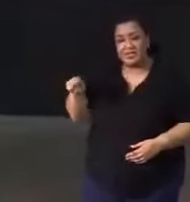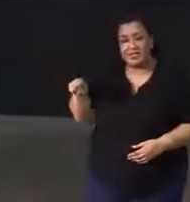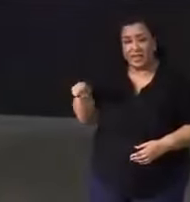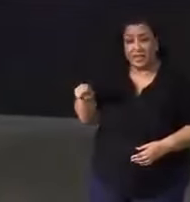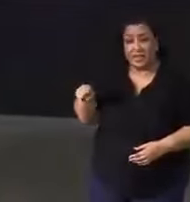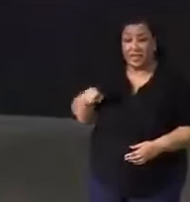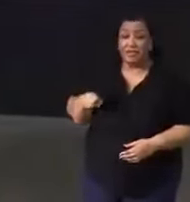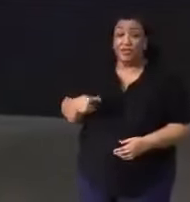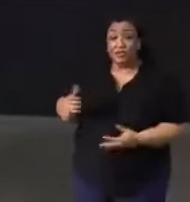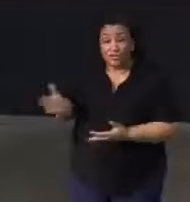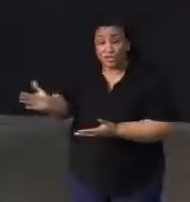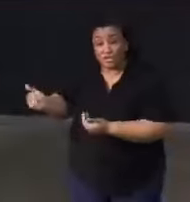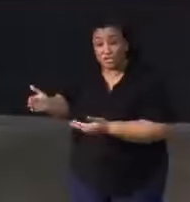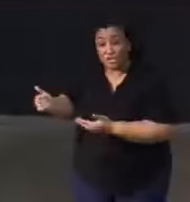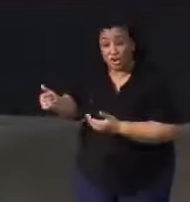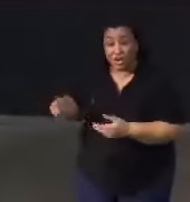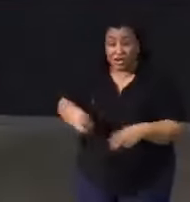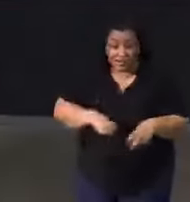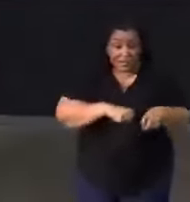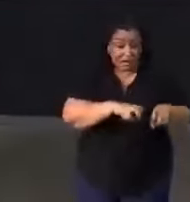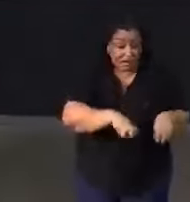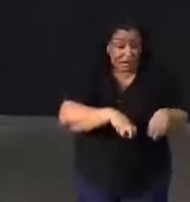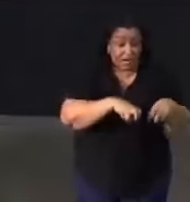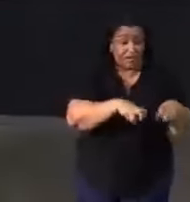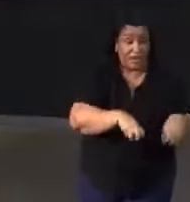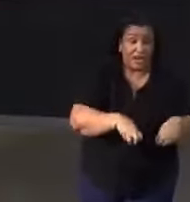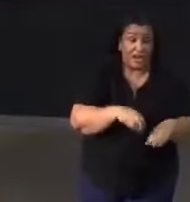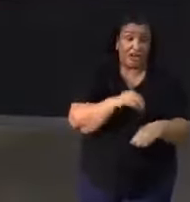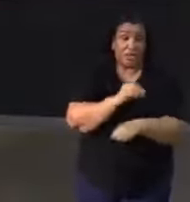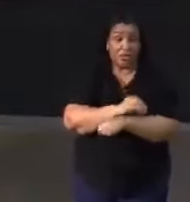tem um menininho lá no campo,